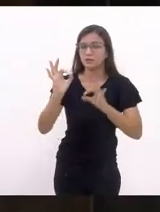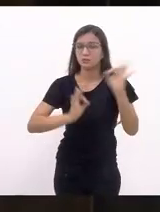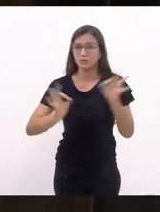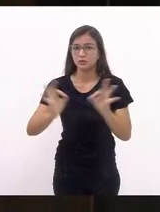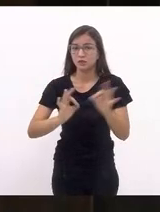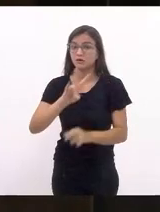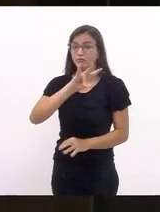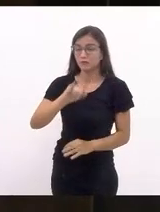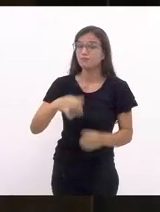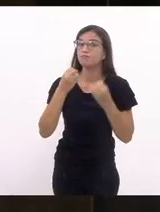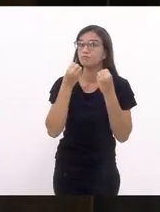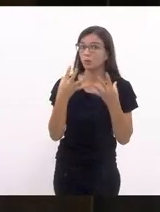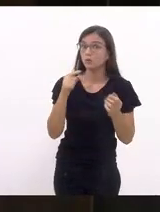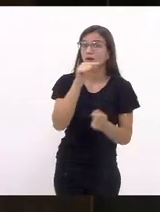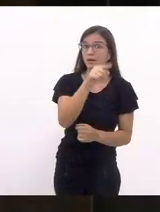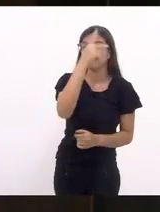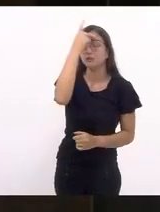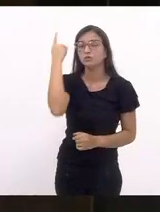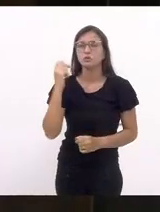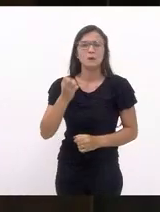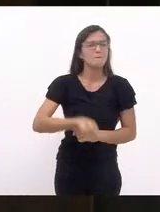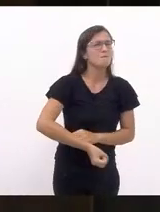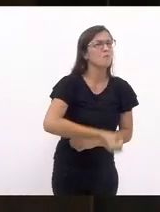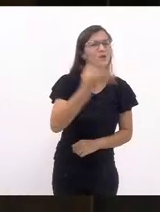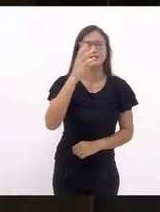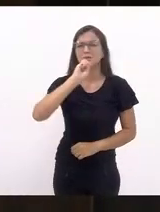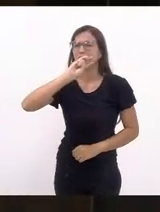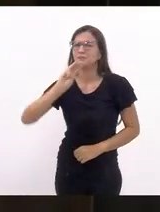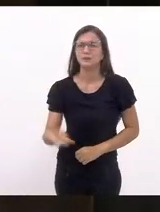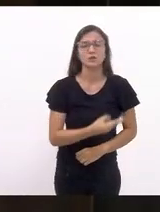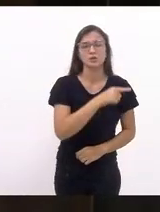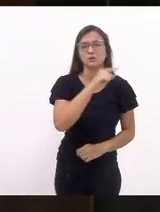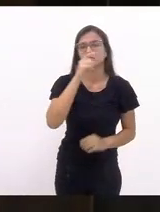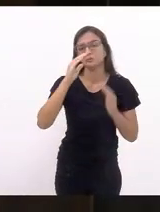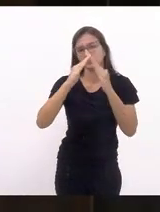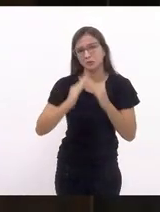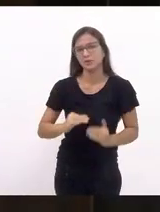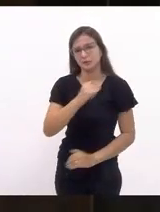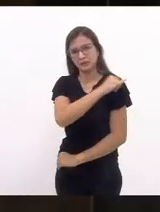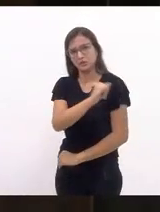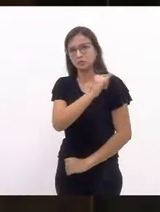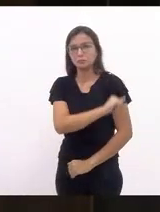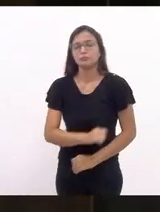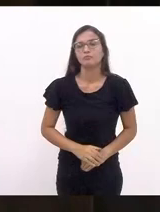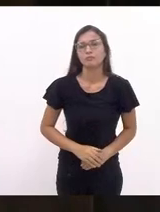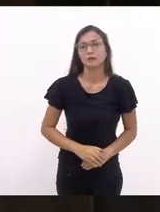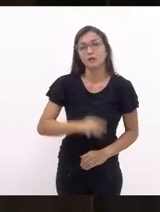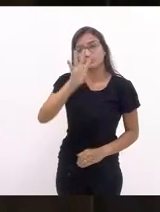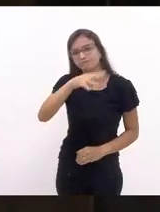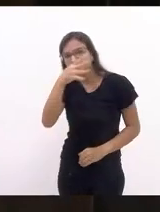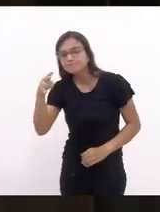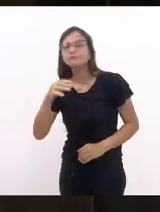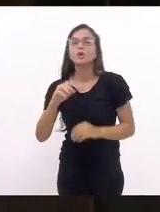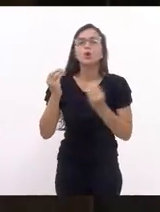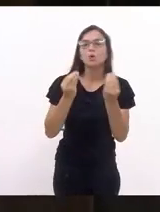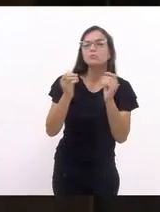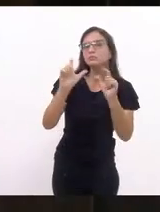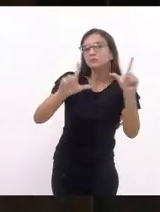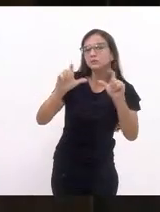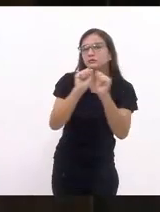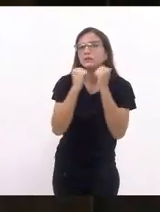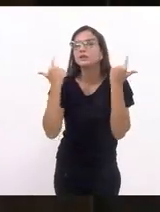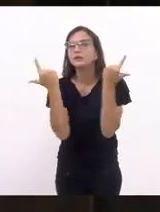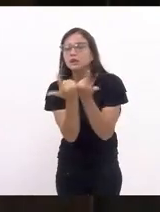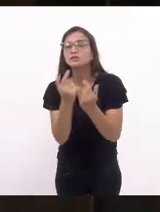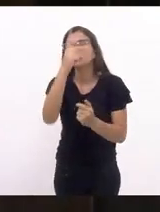vai beneficiar diretamente a vida de milhões de cidadãos cidadãos Fluminenses na grade de programação da TV alerj o step